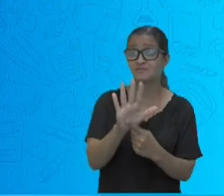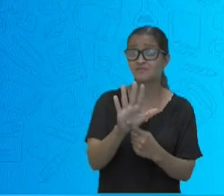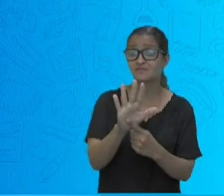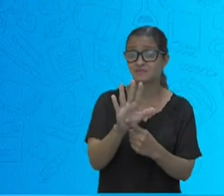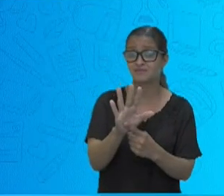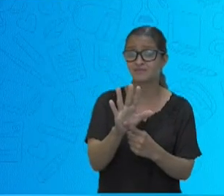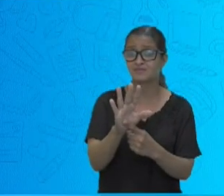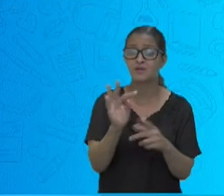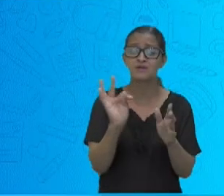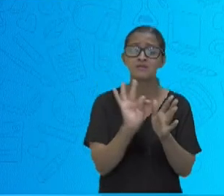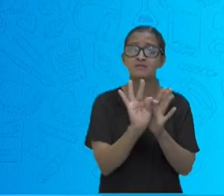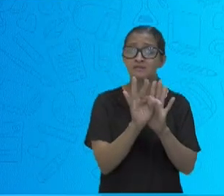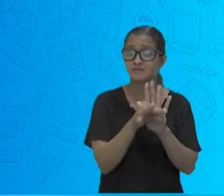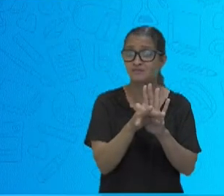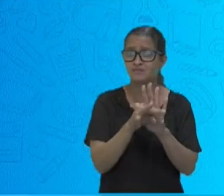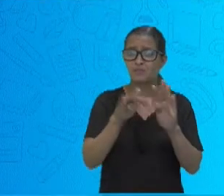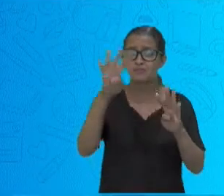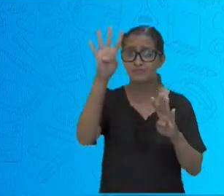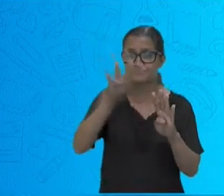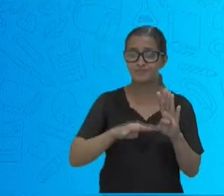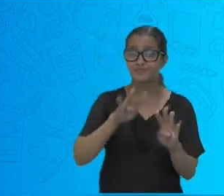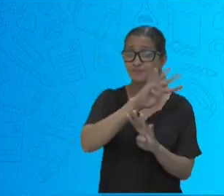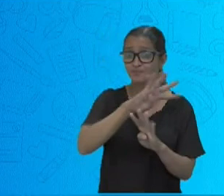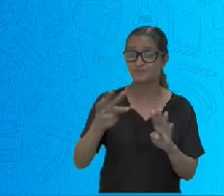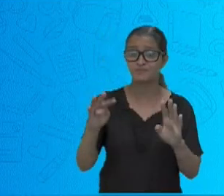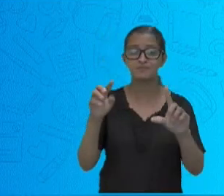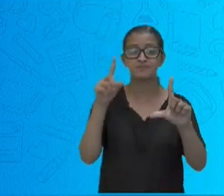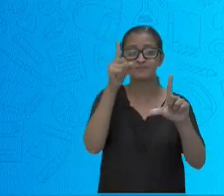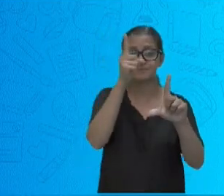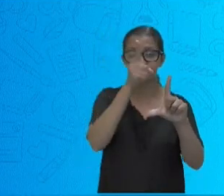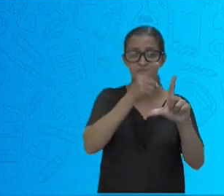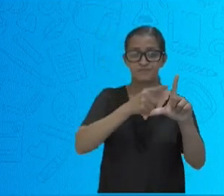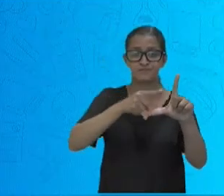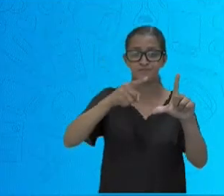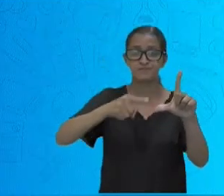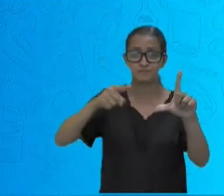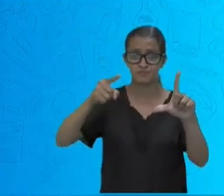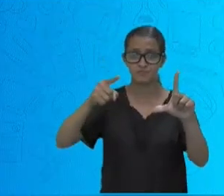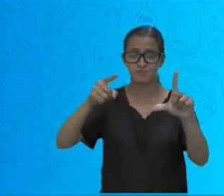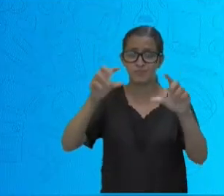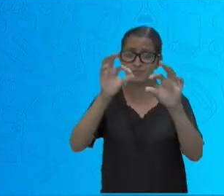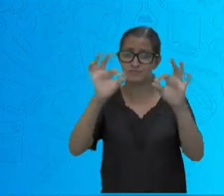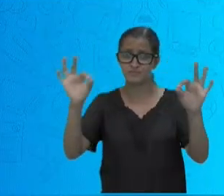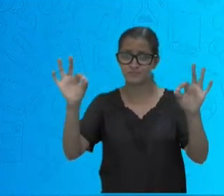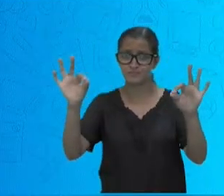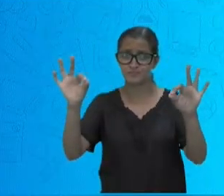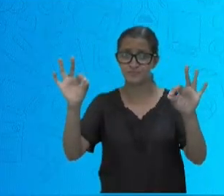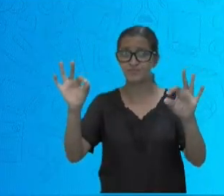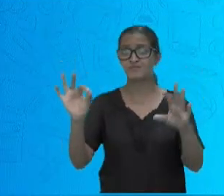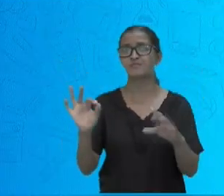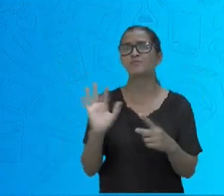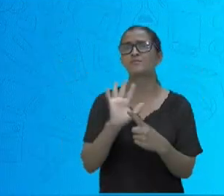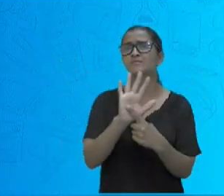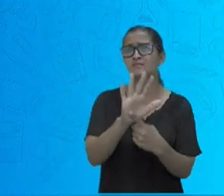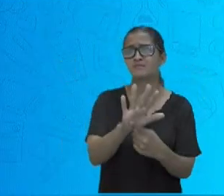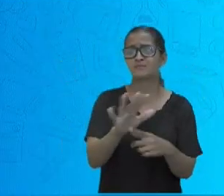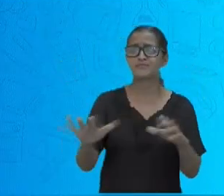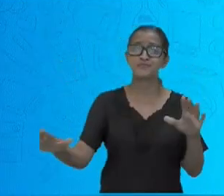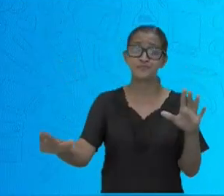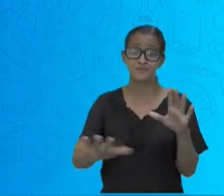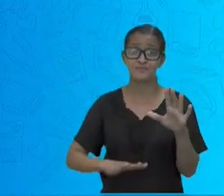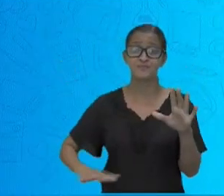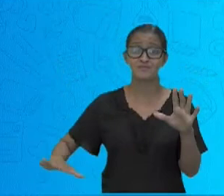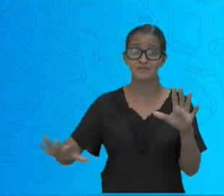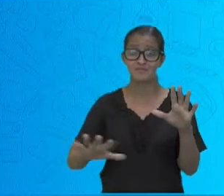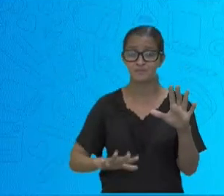textos, tabelas e gráficos, colunas ou linhas, referentes a outras áreas do